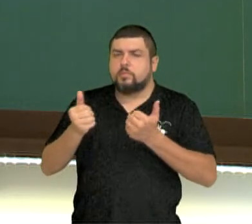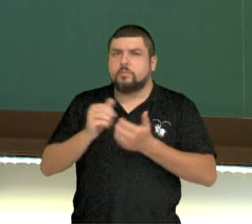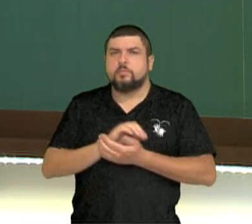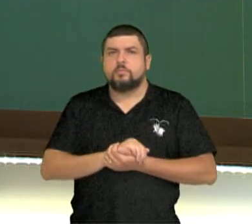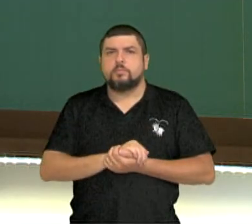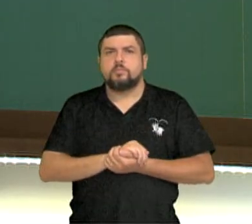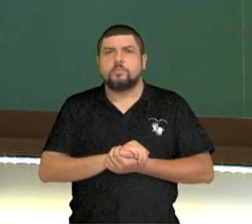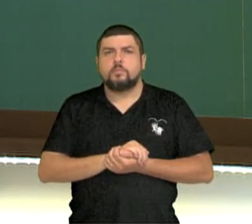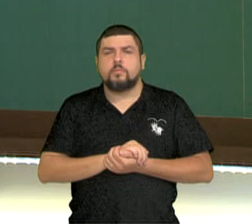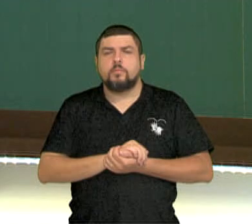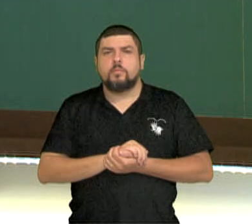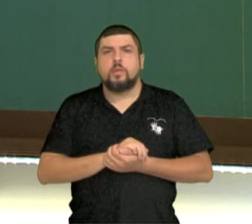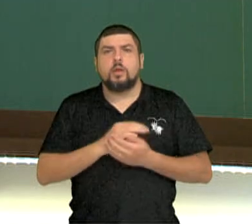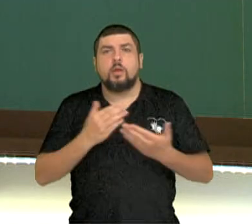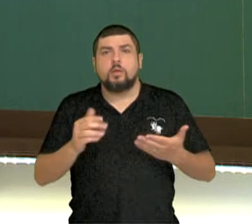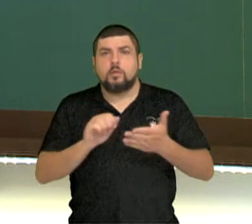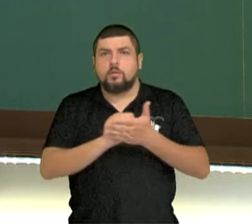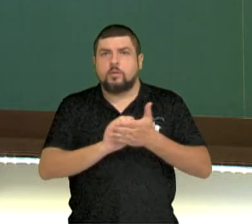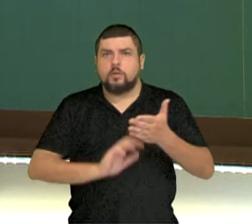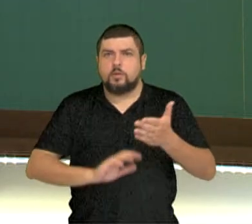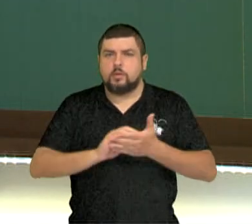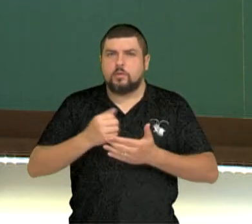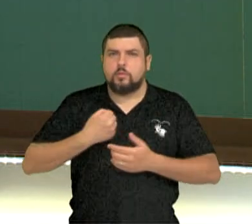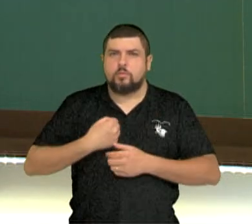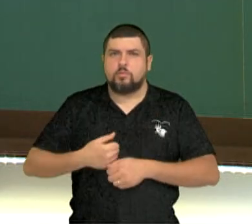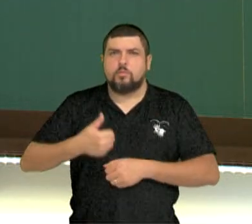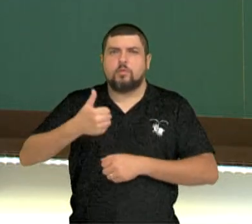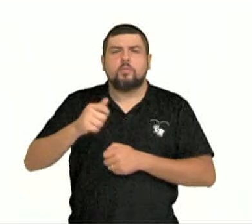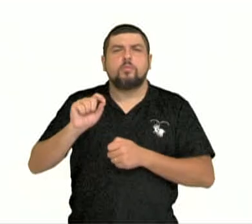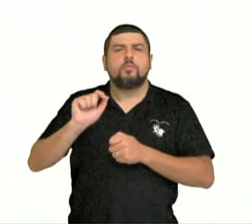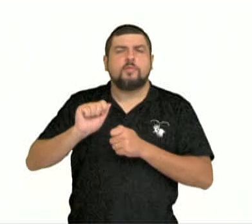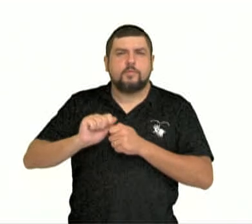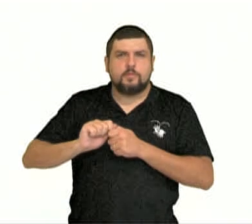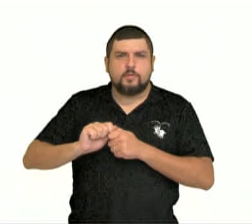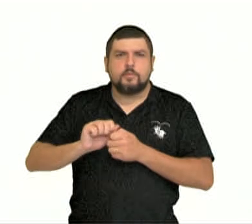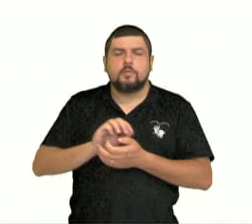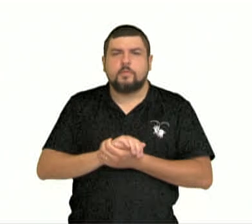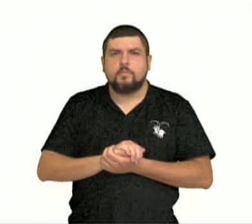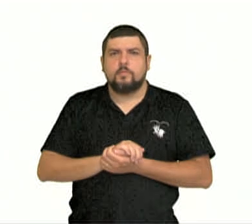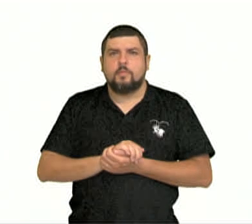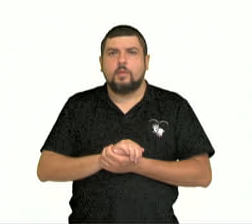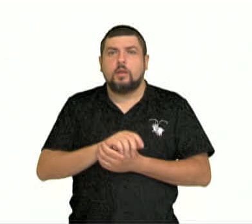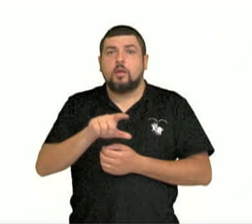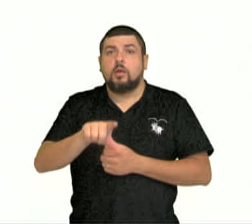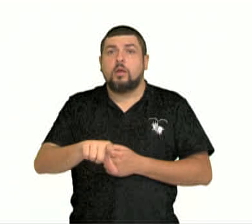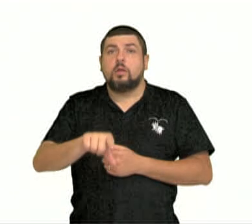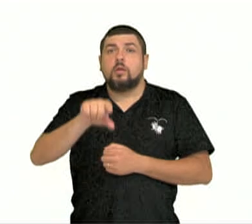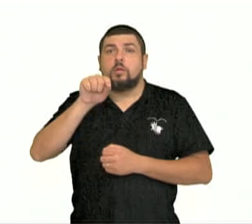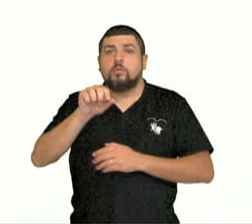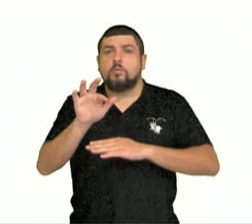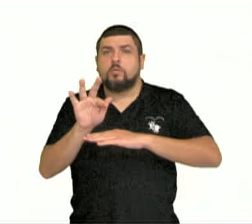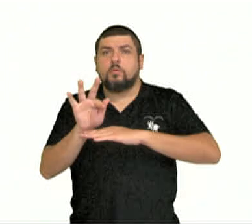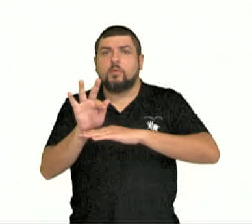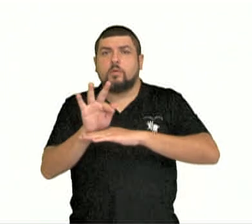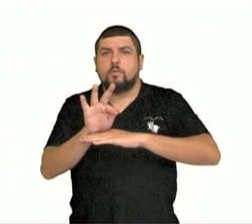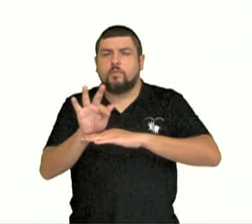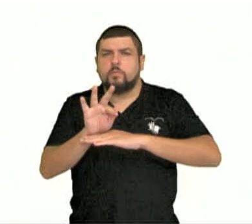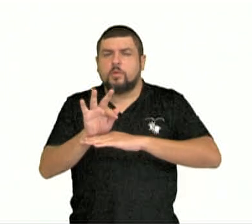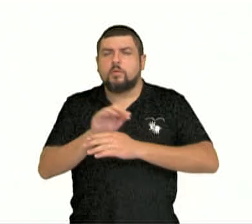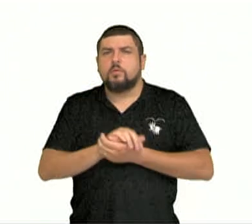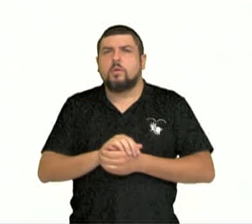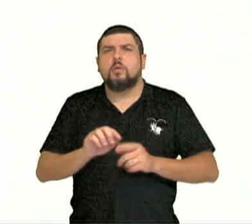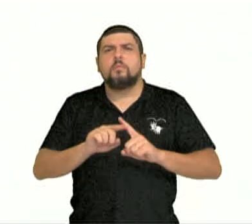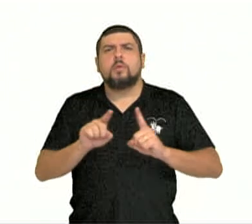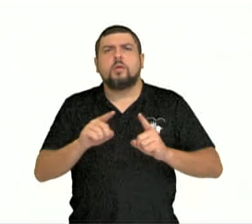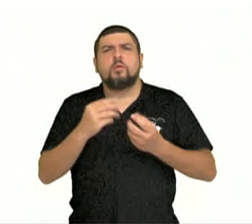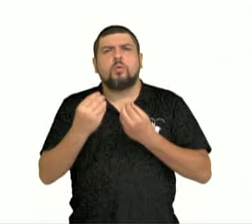agora, na atividade 1, o que vamos fazer? Escolher o grau de formalidade. Quais são os